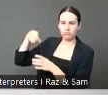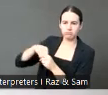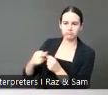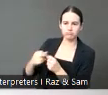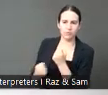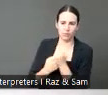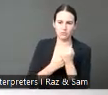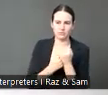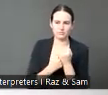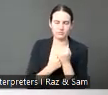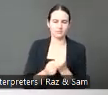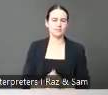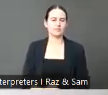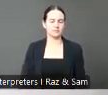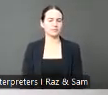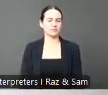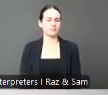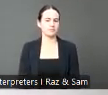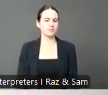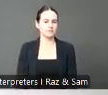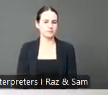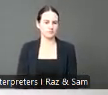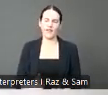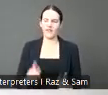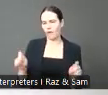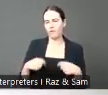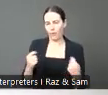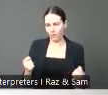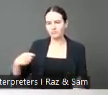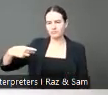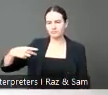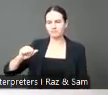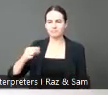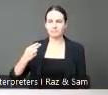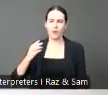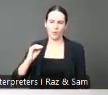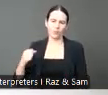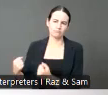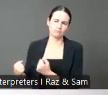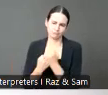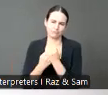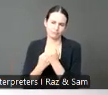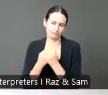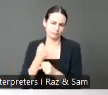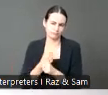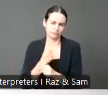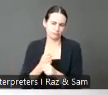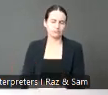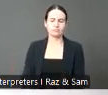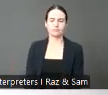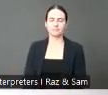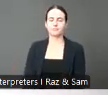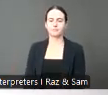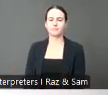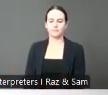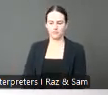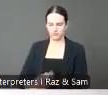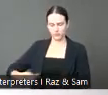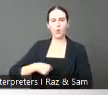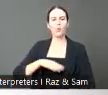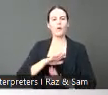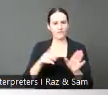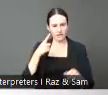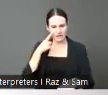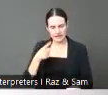de Desenvolvimento e, é claro, a OPAS começando também a receber sinais de uma melhoria